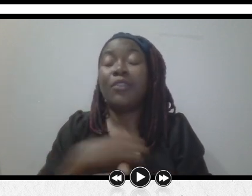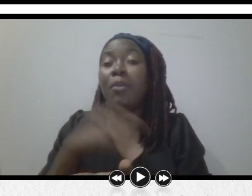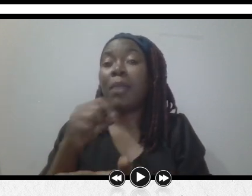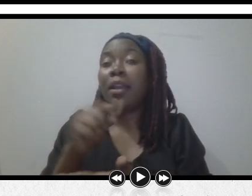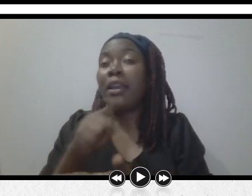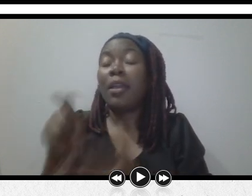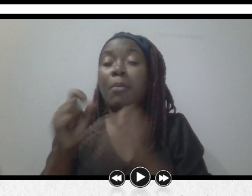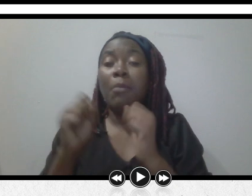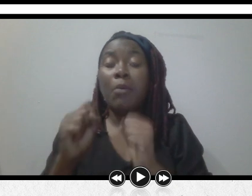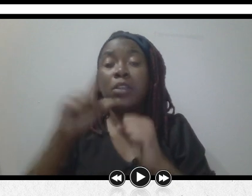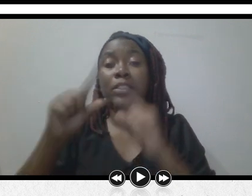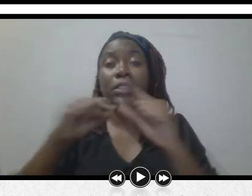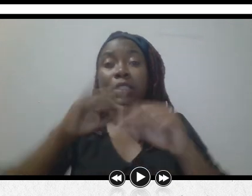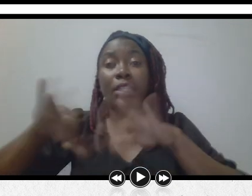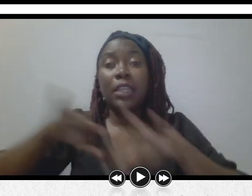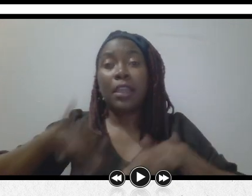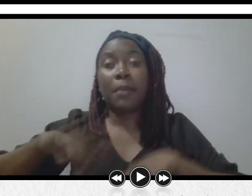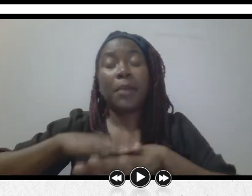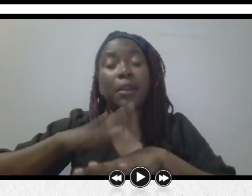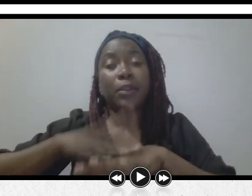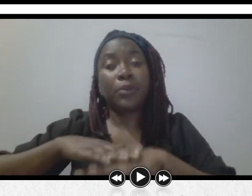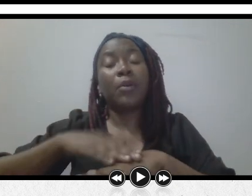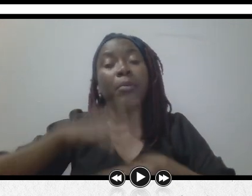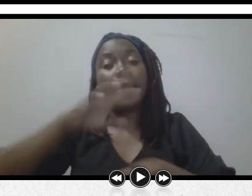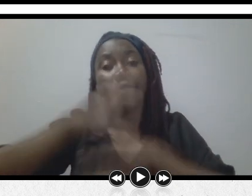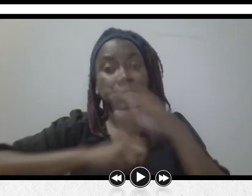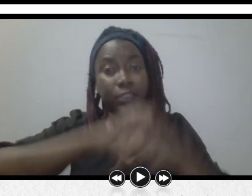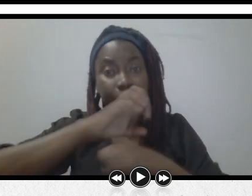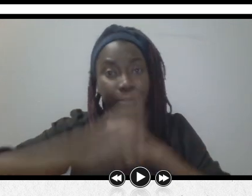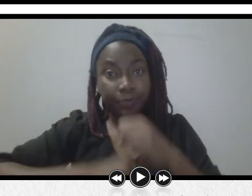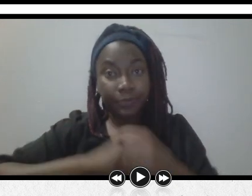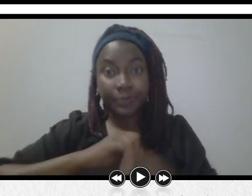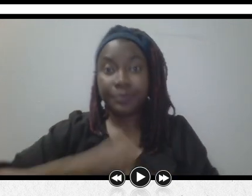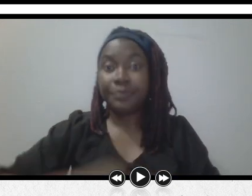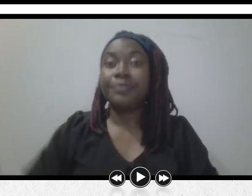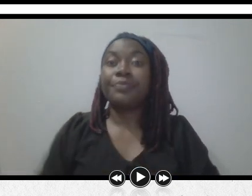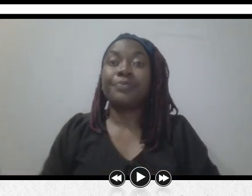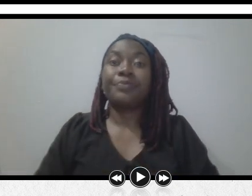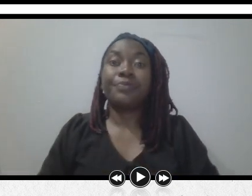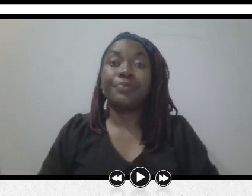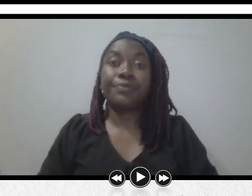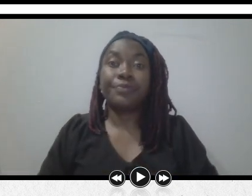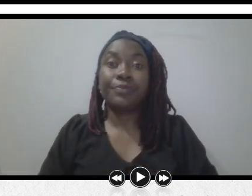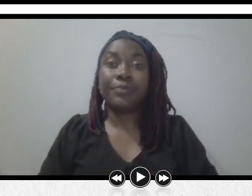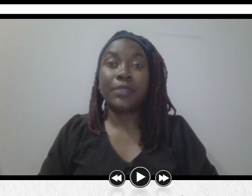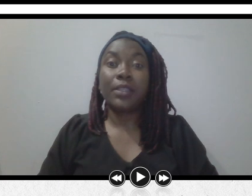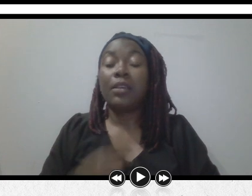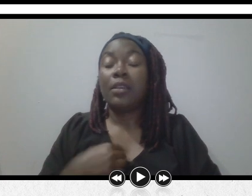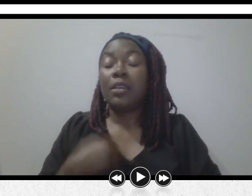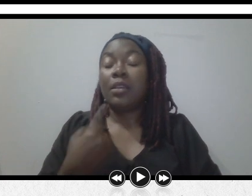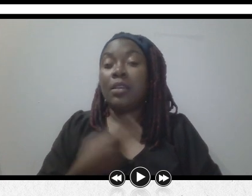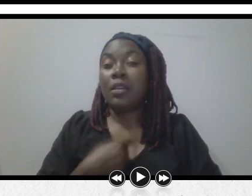daqueles resíduos, de forma que eles possam ser triados manualmente pelos catadores que ali atuam.